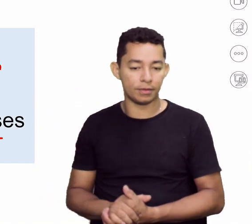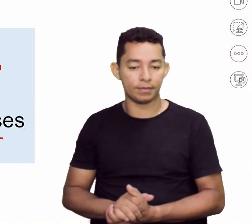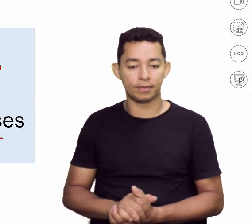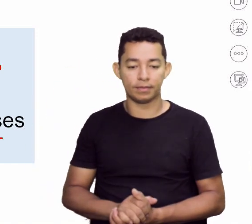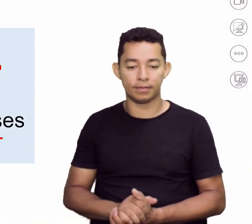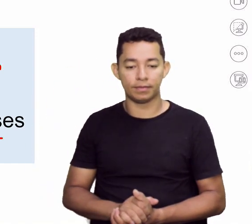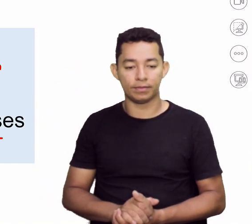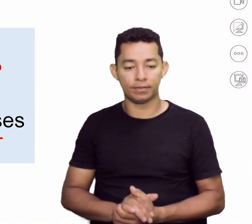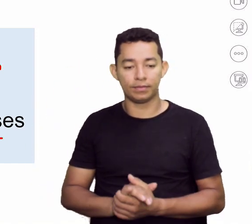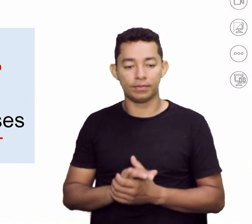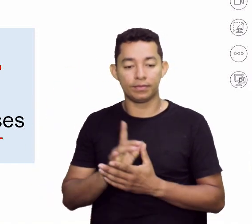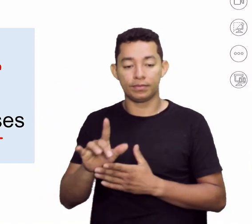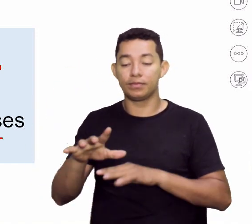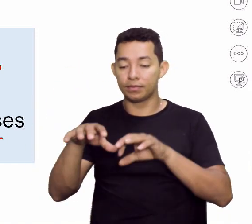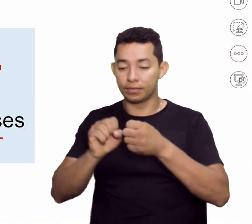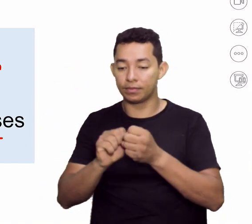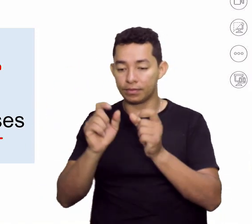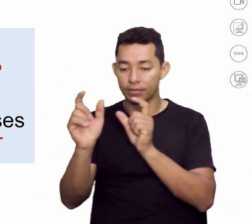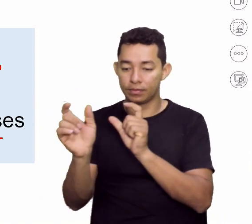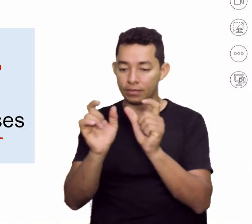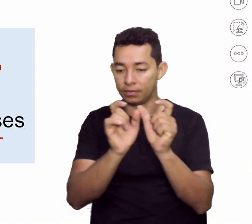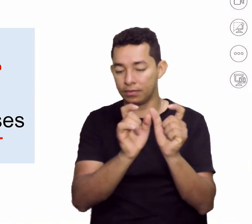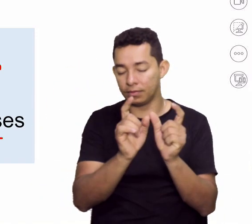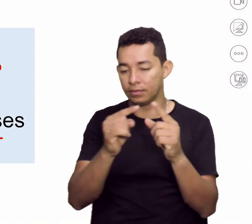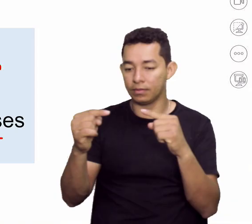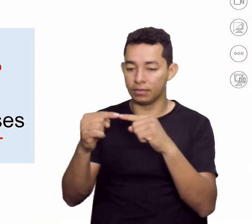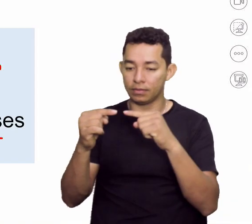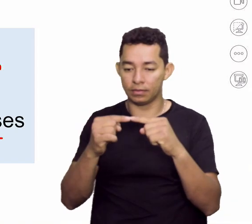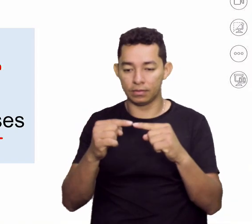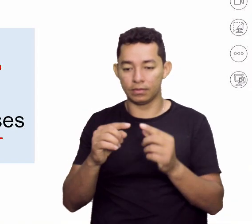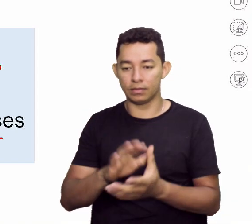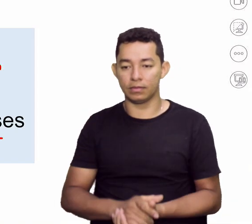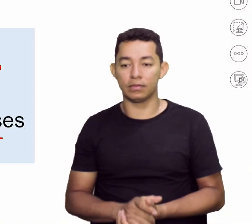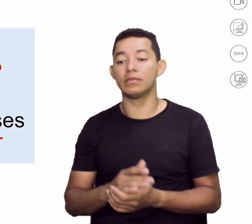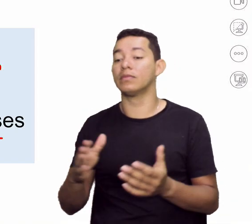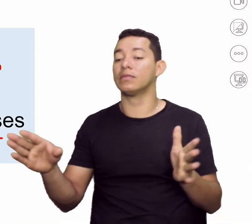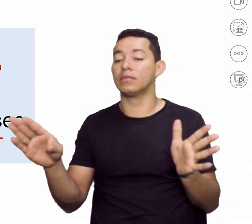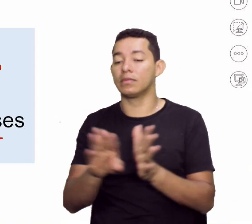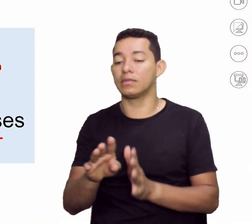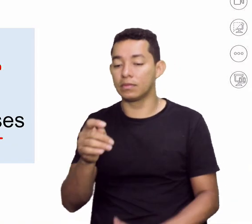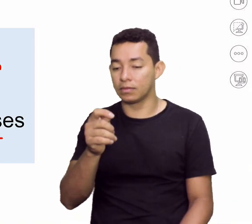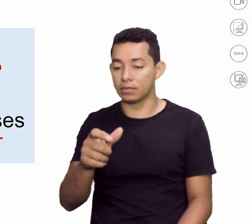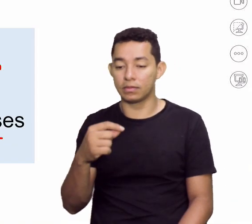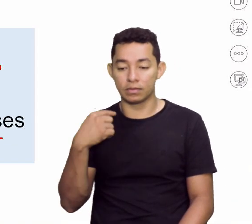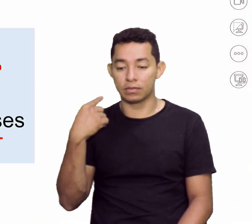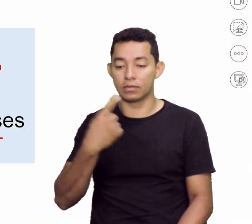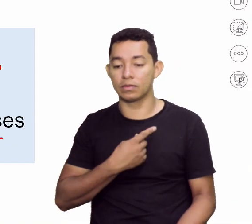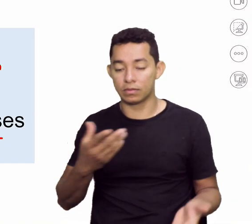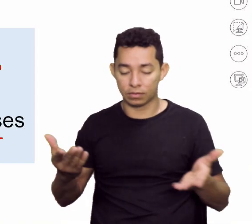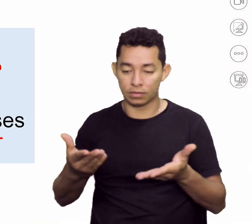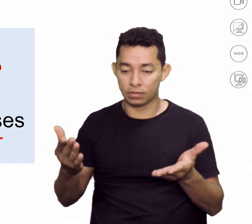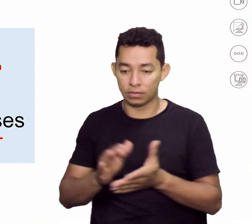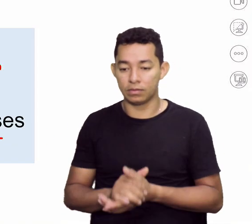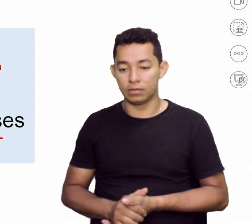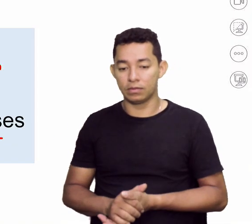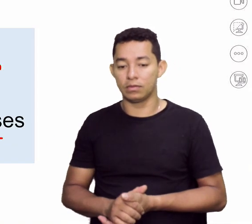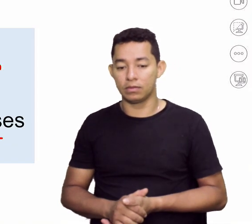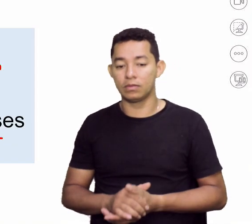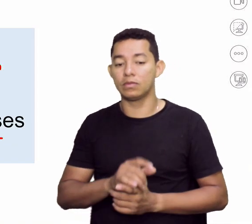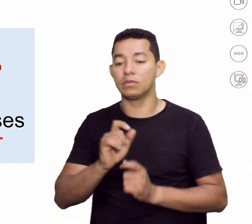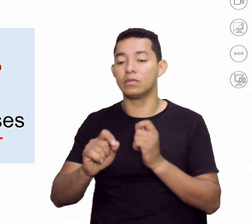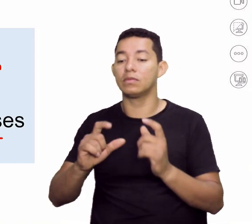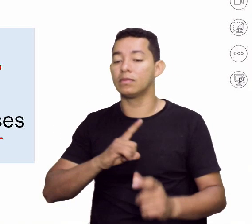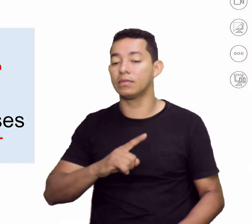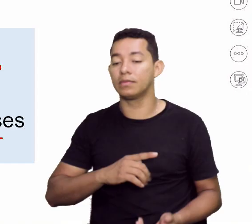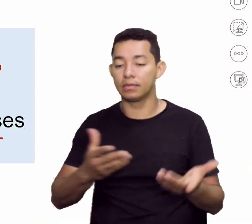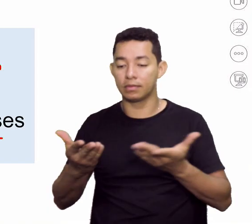fonogramas formavam palavras. E aí, ó, já chega perto do que a gente tem hoje em dia, né? Porque o que a gente